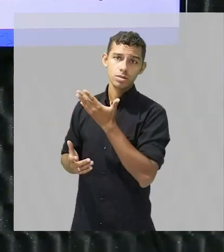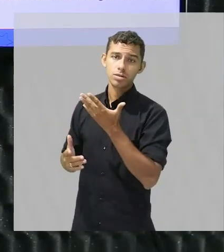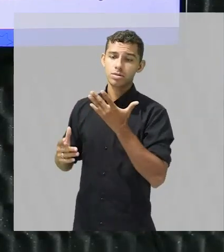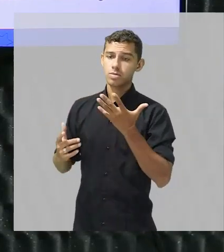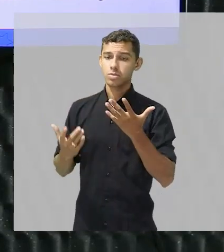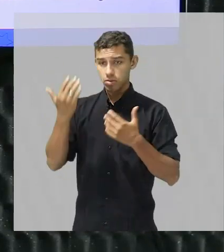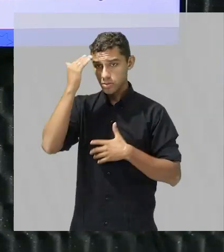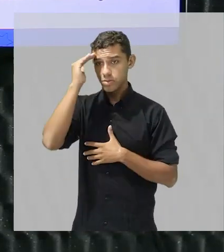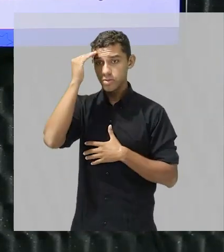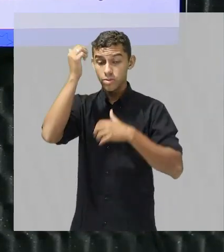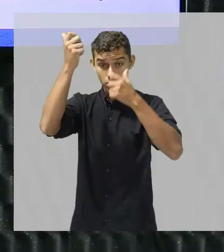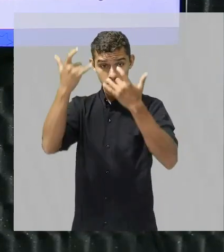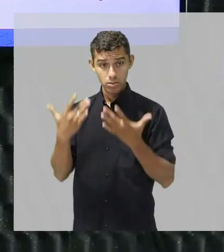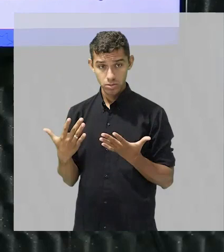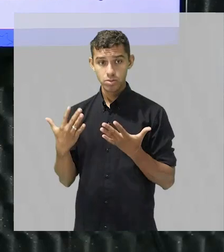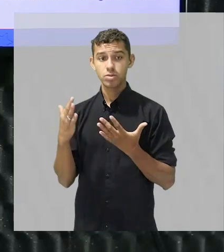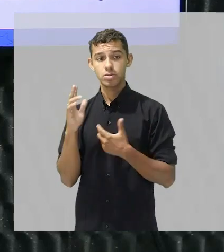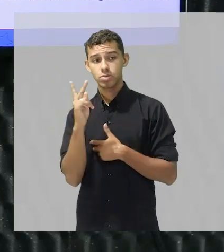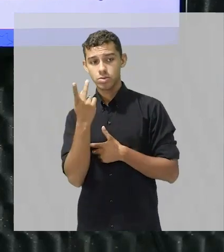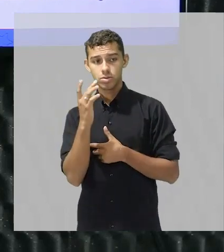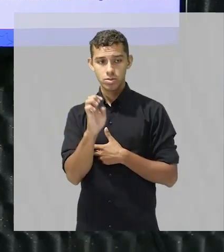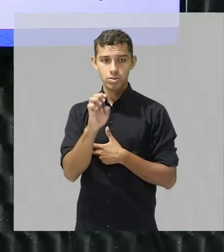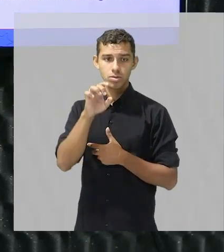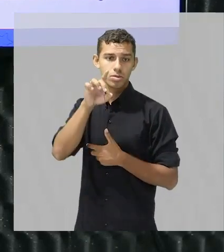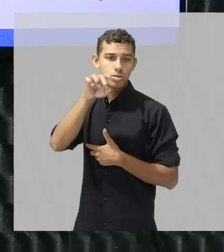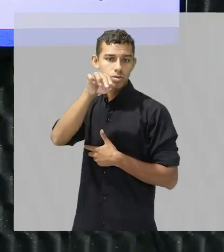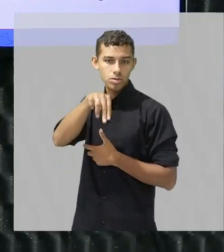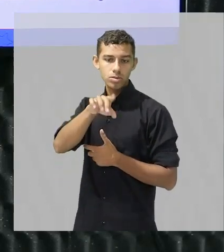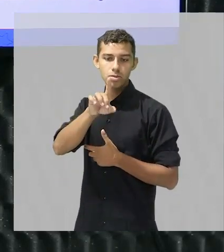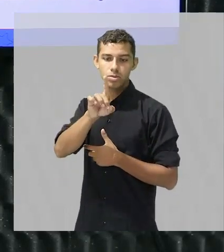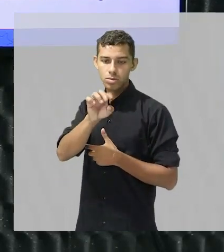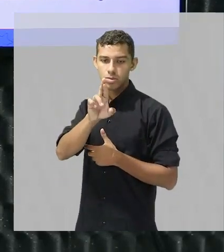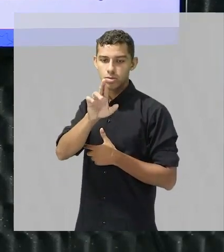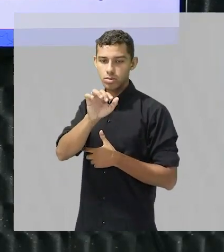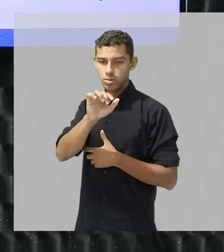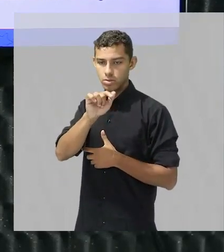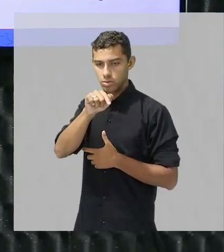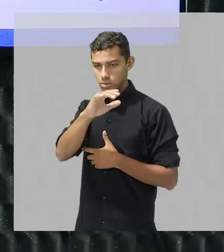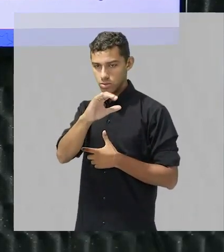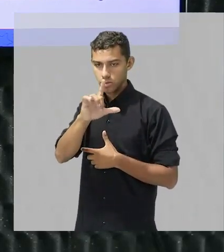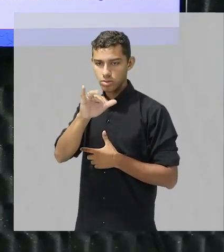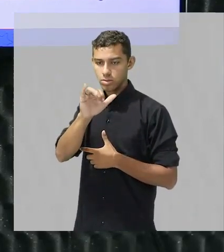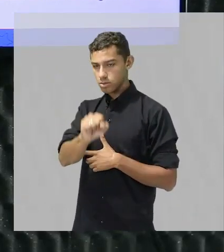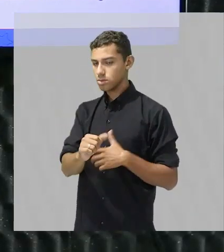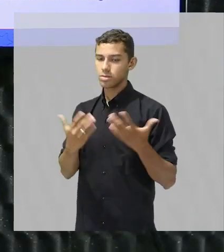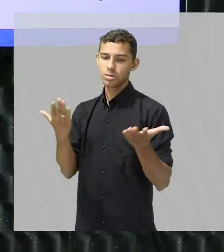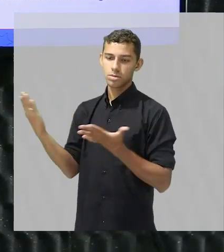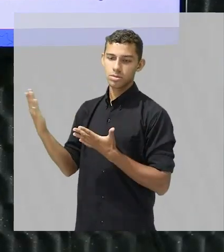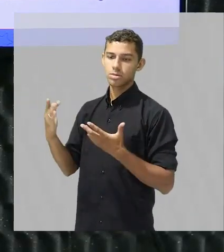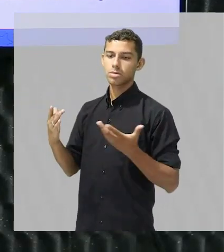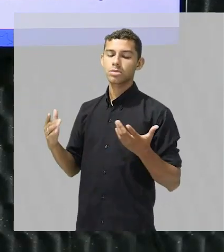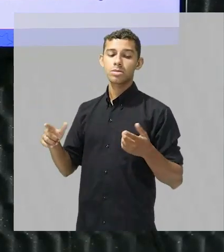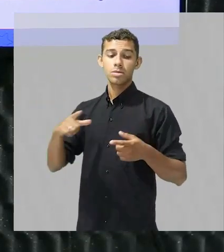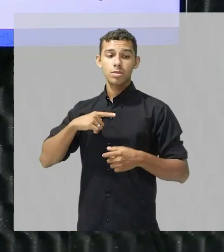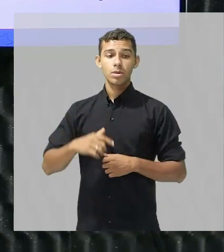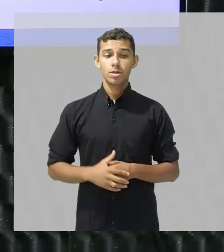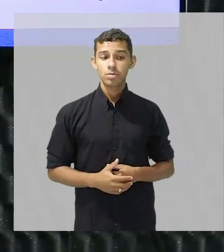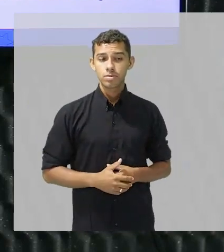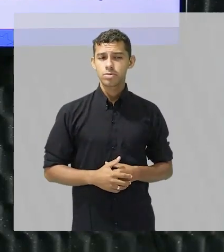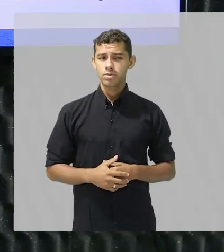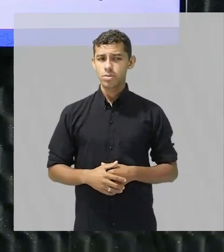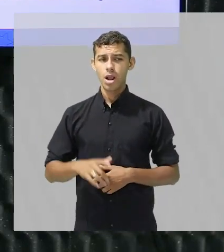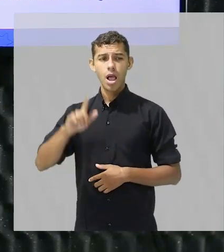o nosso sistema endócrino, tá? Essa questão ela diz o seguinte: as glândulas são estruturas responsáveis